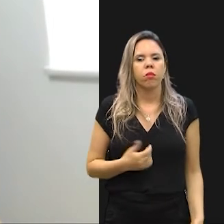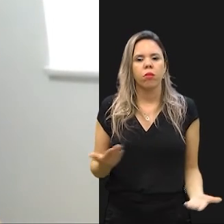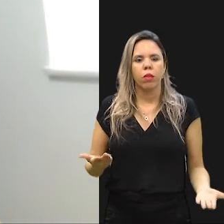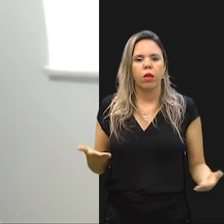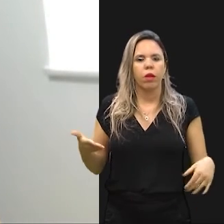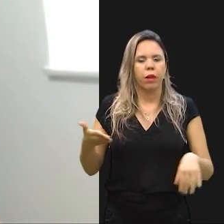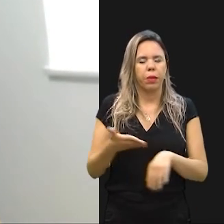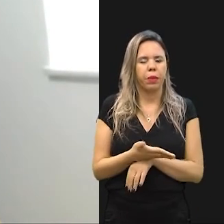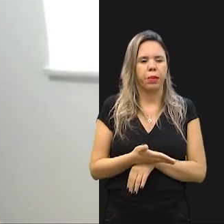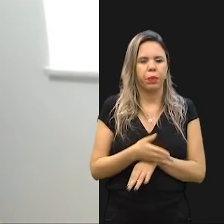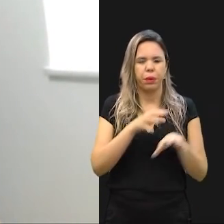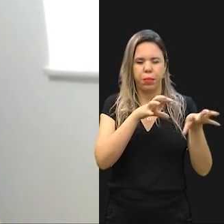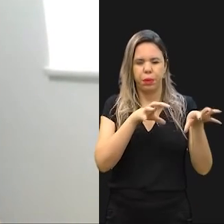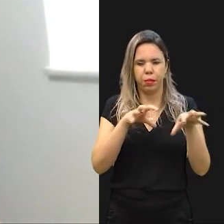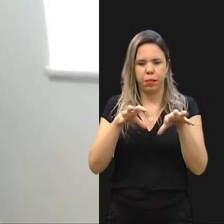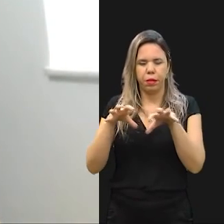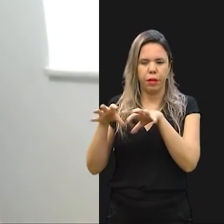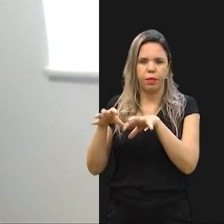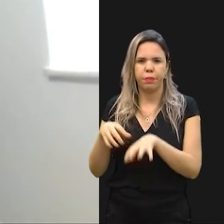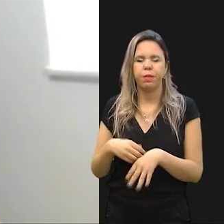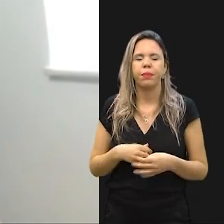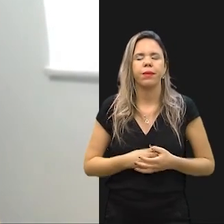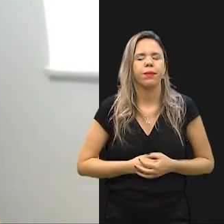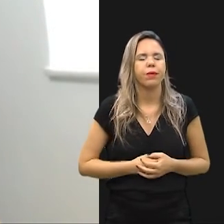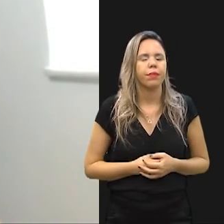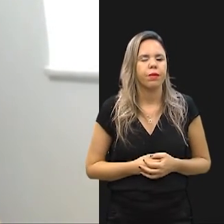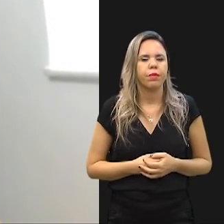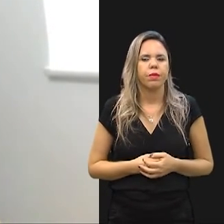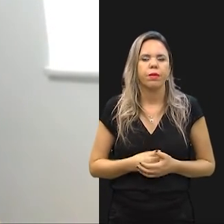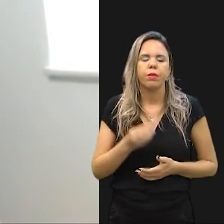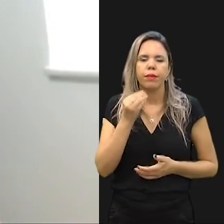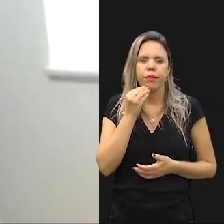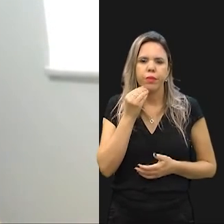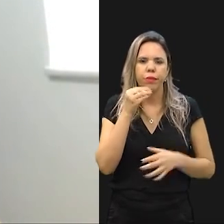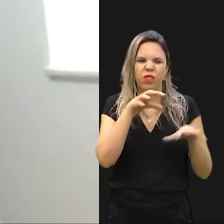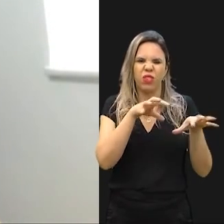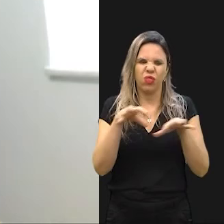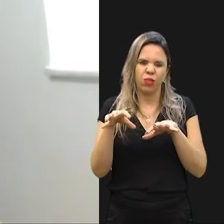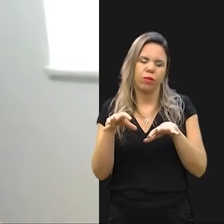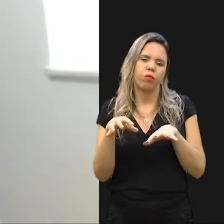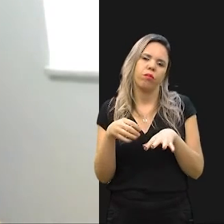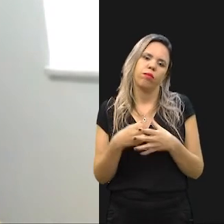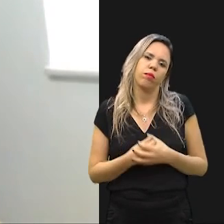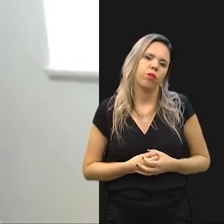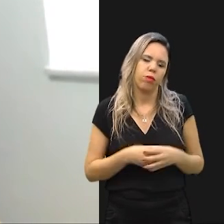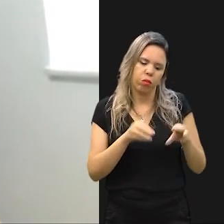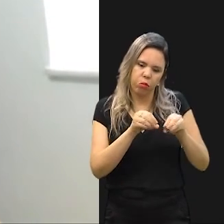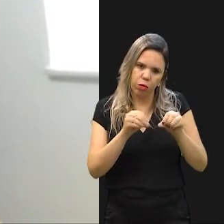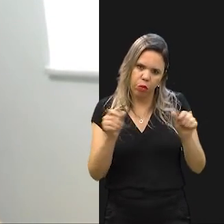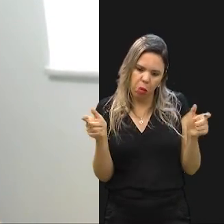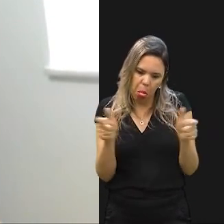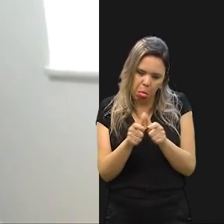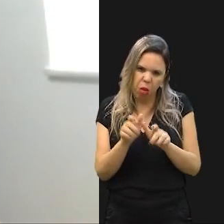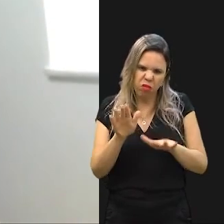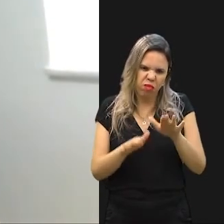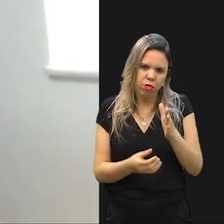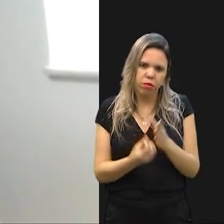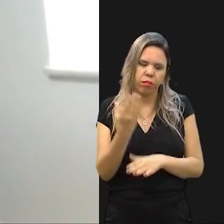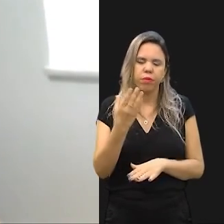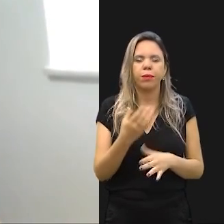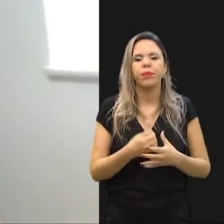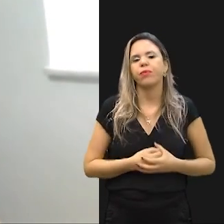entrando na estação da chuva, então, muito embora as chances de tempestades de areia diminuam, as chances